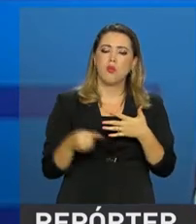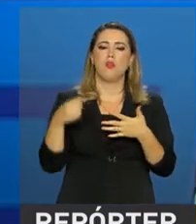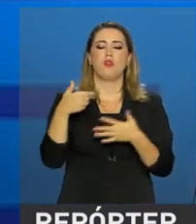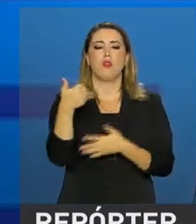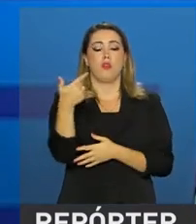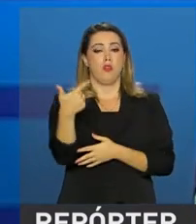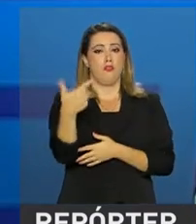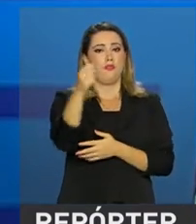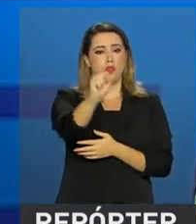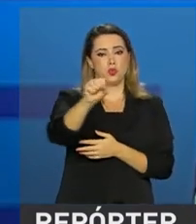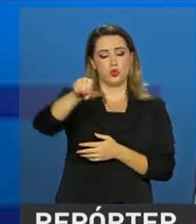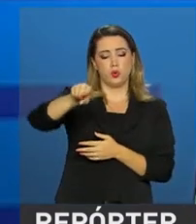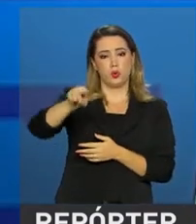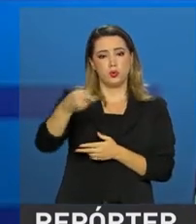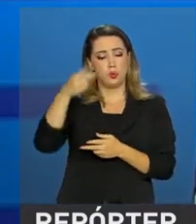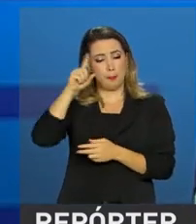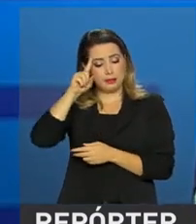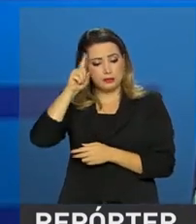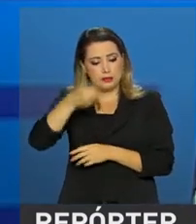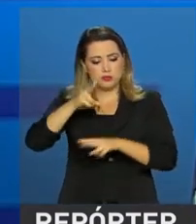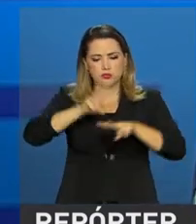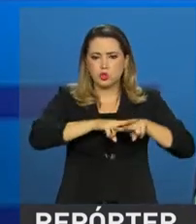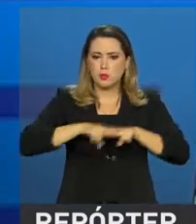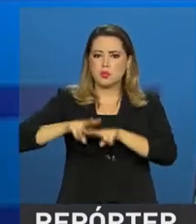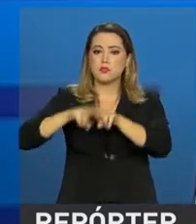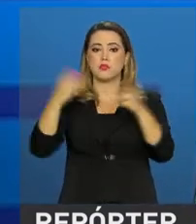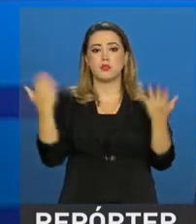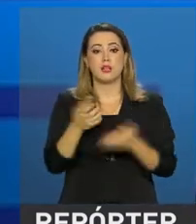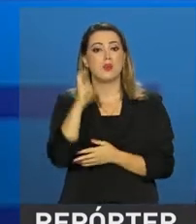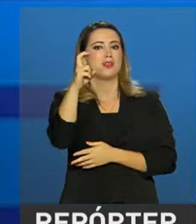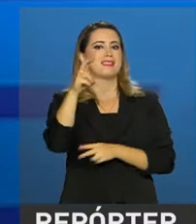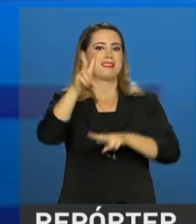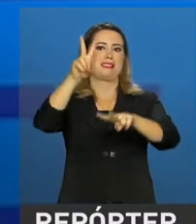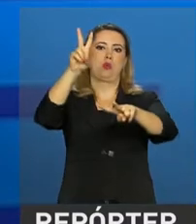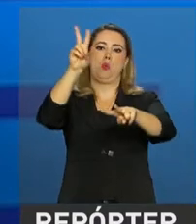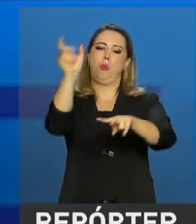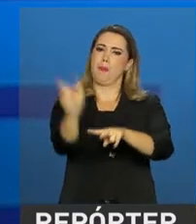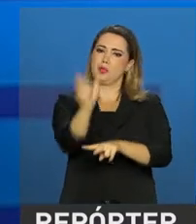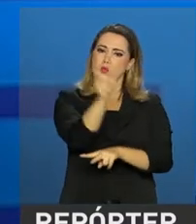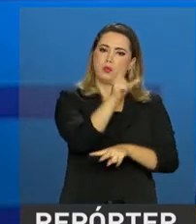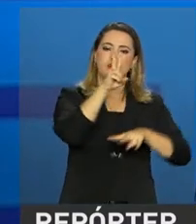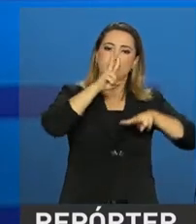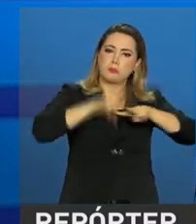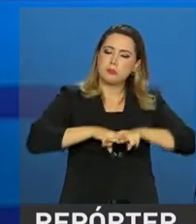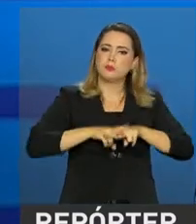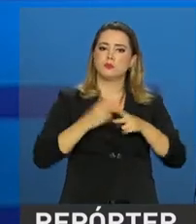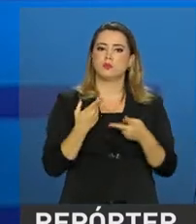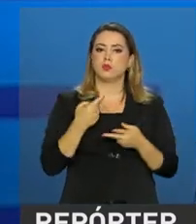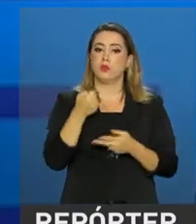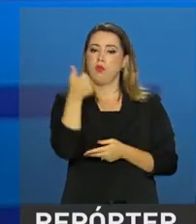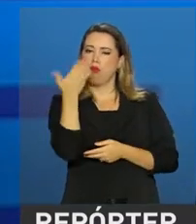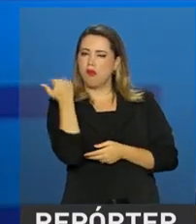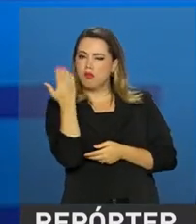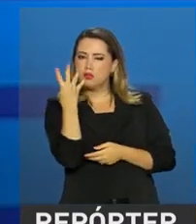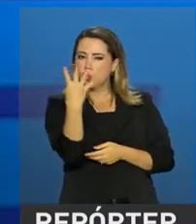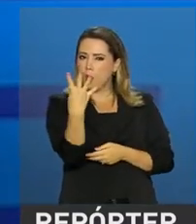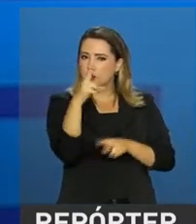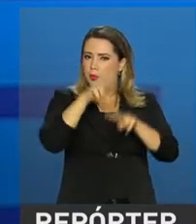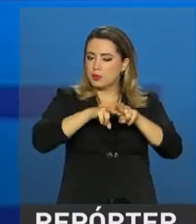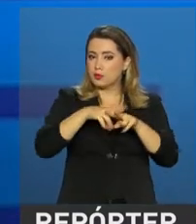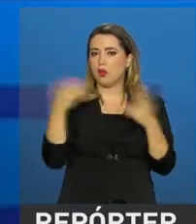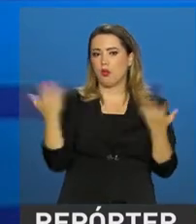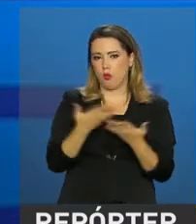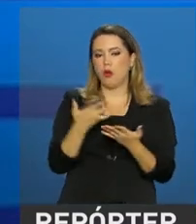busca e apreensão, 8 conduções coercitivas e agora 5 prisões. Até a última divulgação, salvo engano, eram 4 prisões, agora a